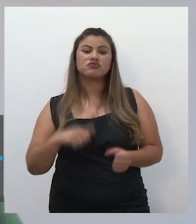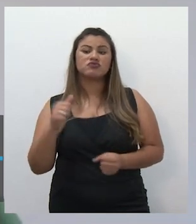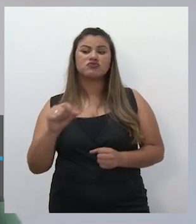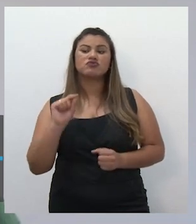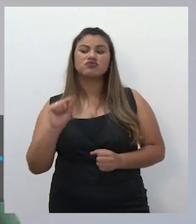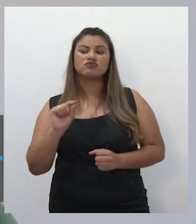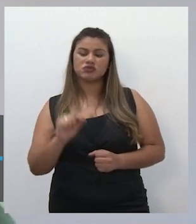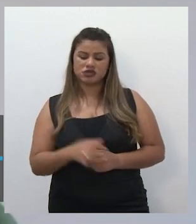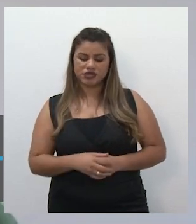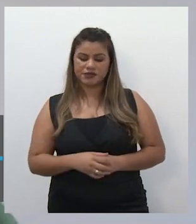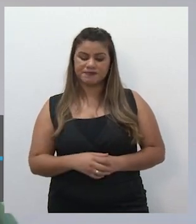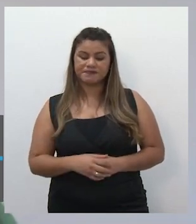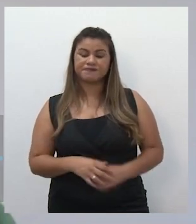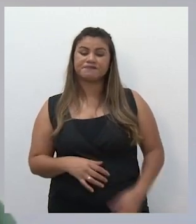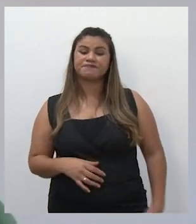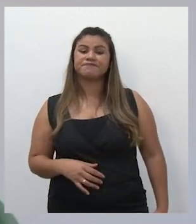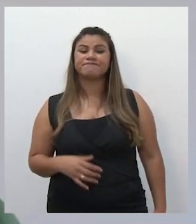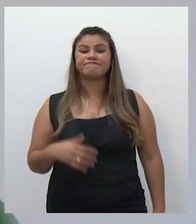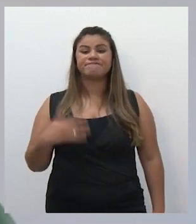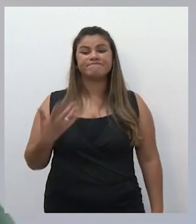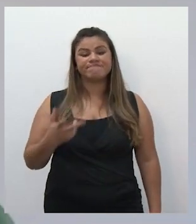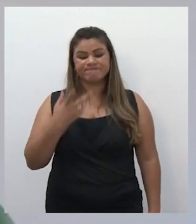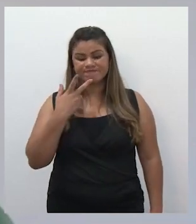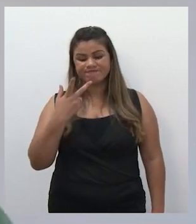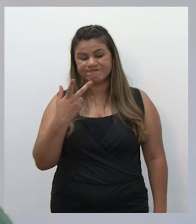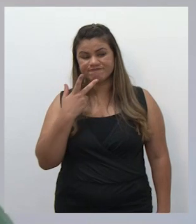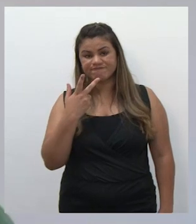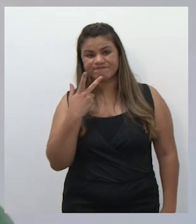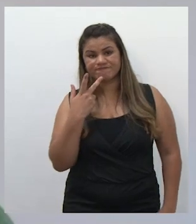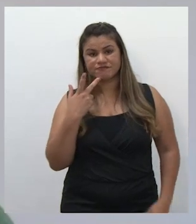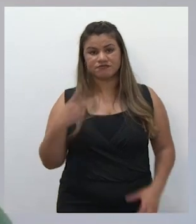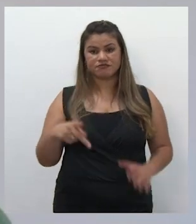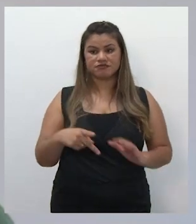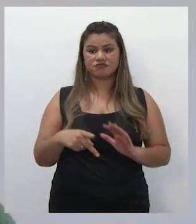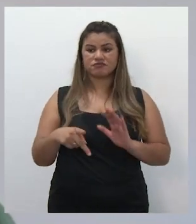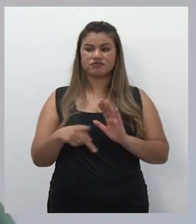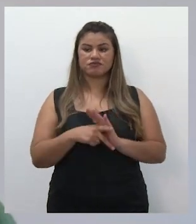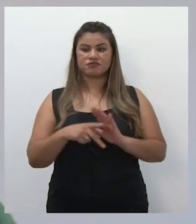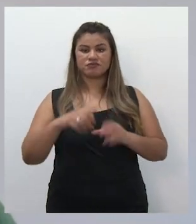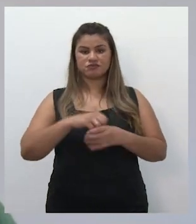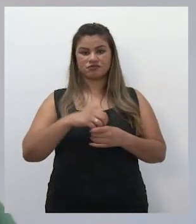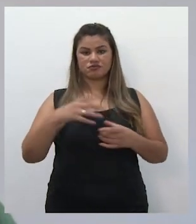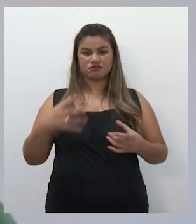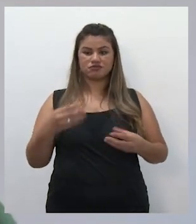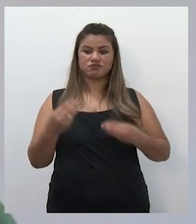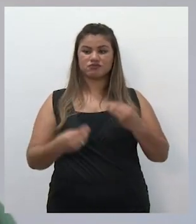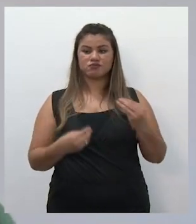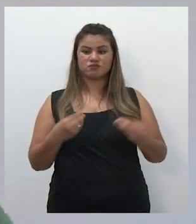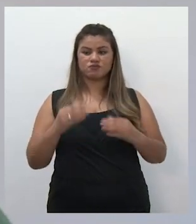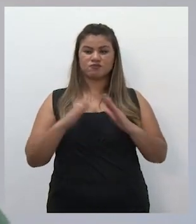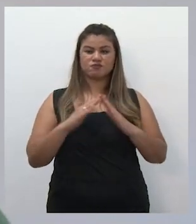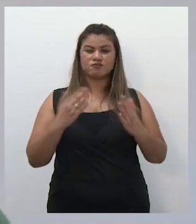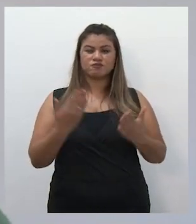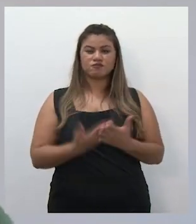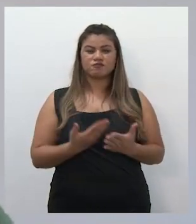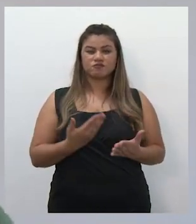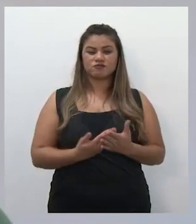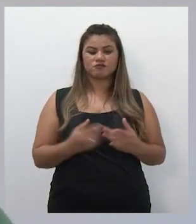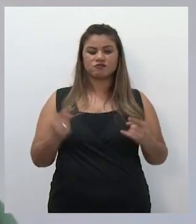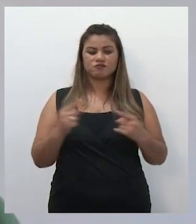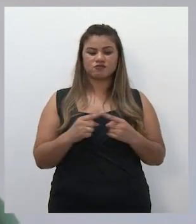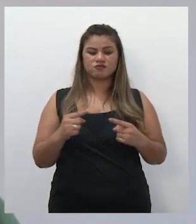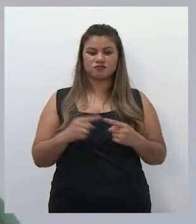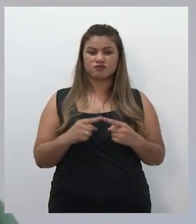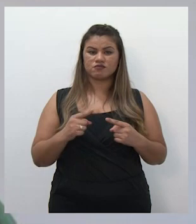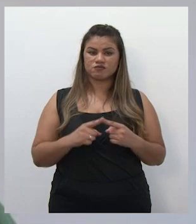Então, falar do material, da construção dessa situação de aprendizagem, como ela vai se dar na sala de aula, isso é o que vai acontecer